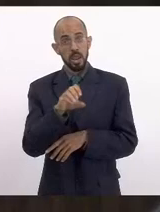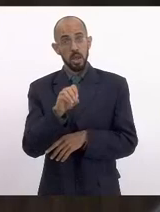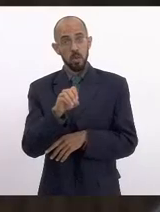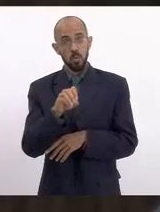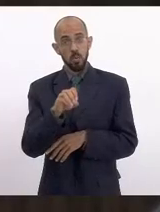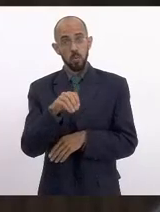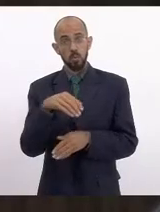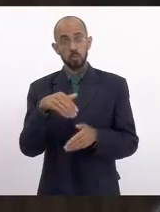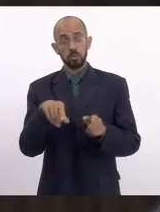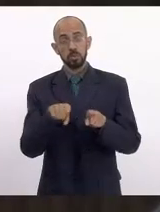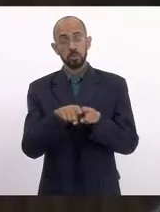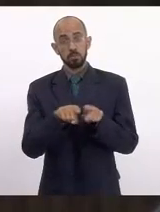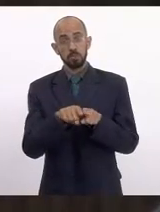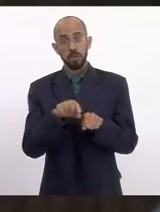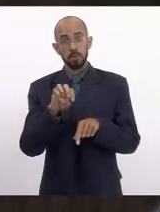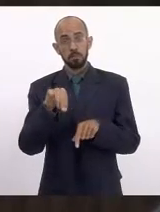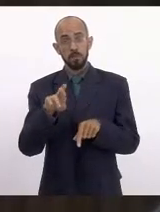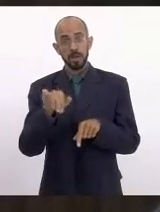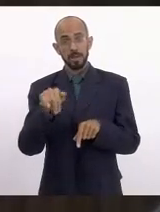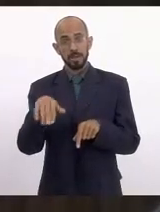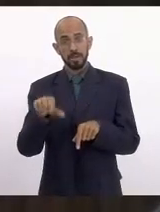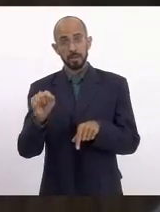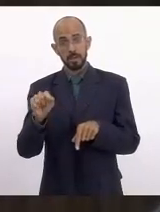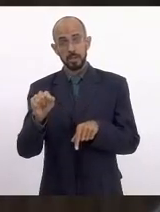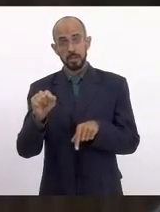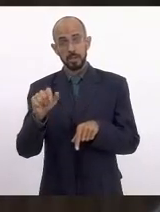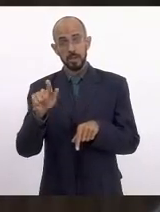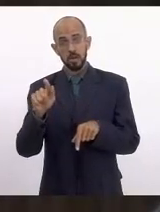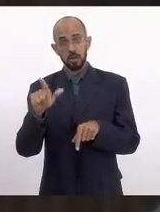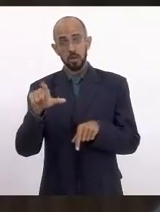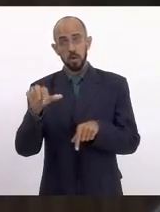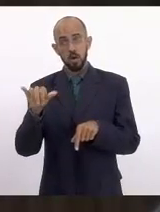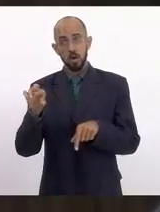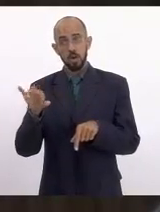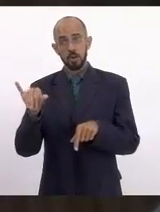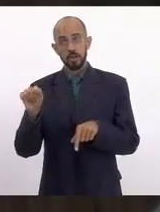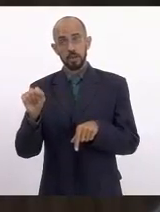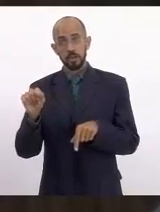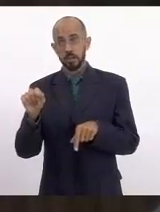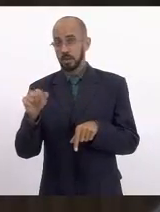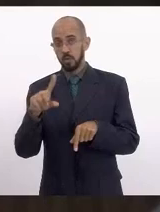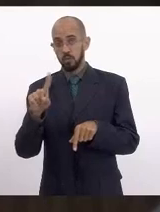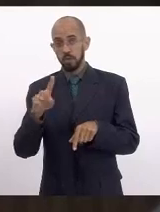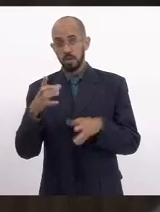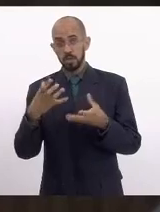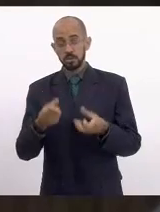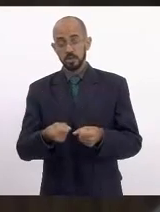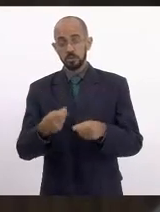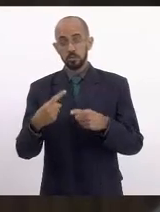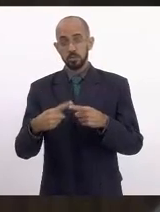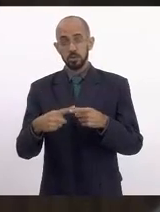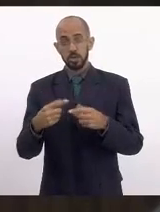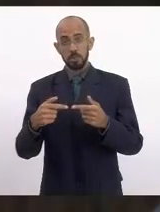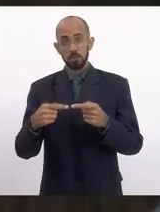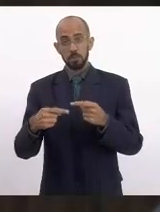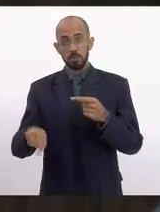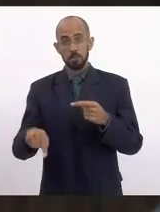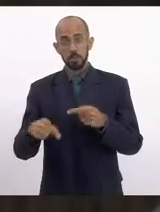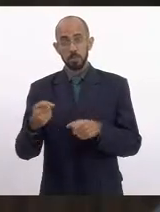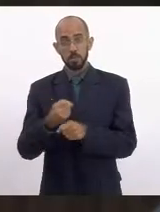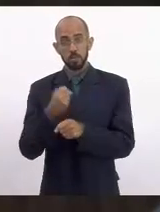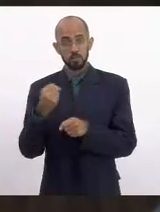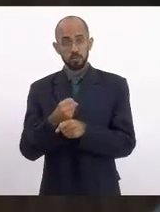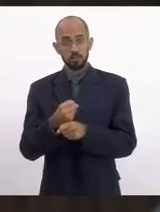a Marina da Glória não tiveram licença solicitadas e que em área de Baía de Guanabara tem redação para fazer a construção